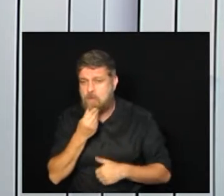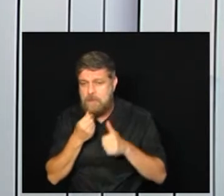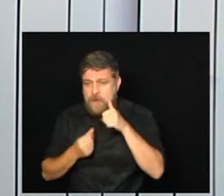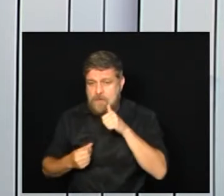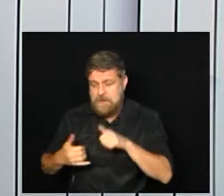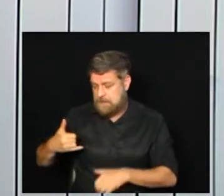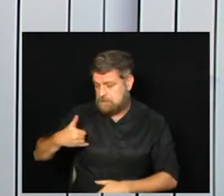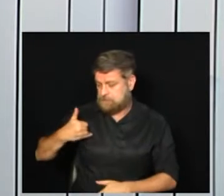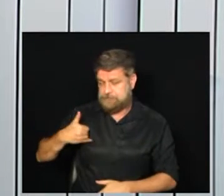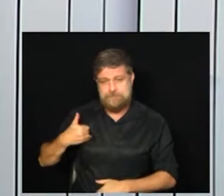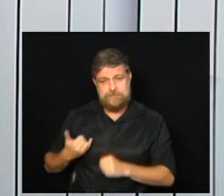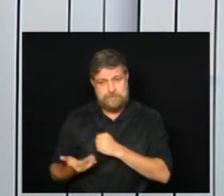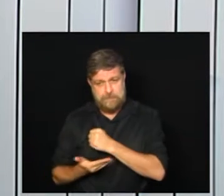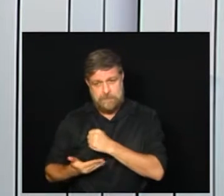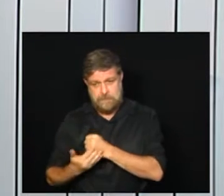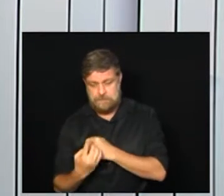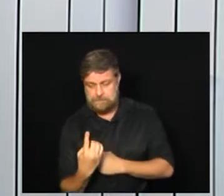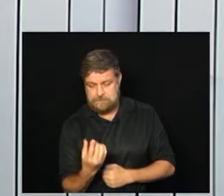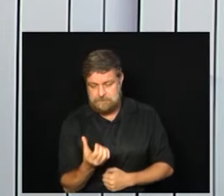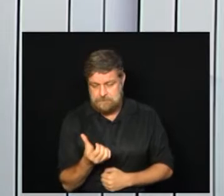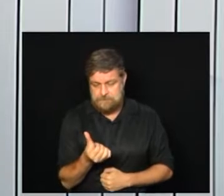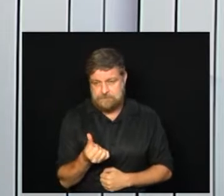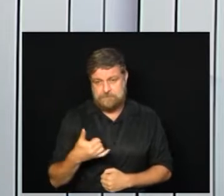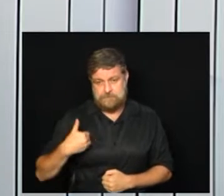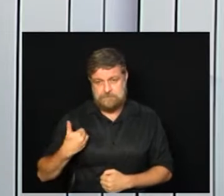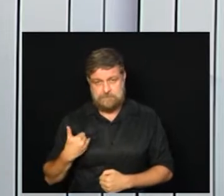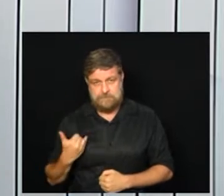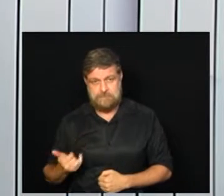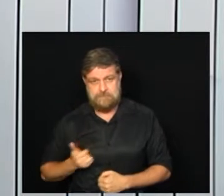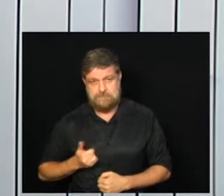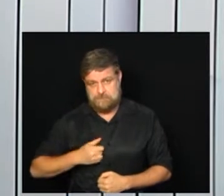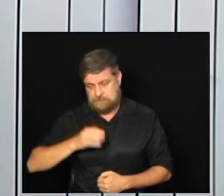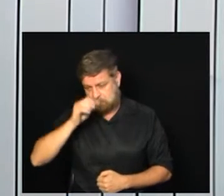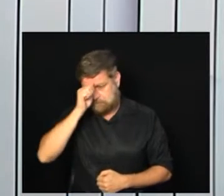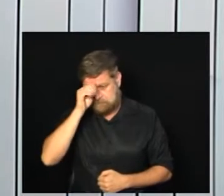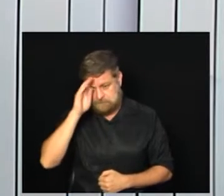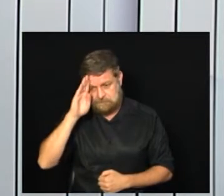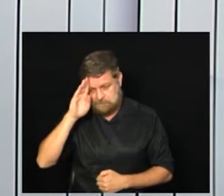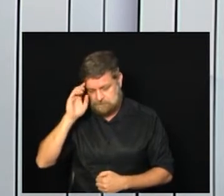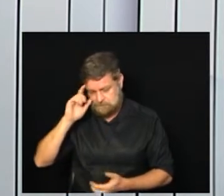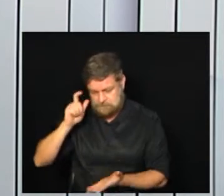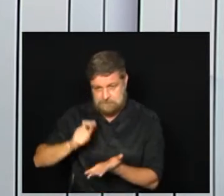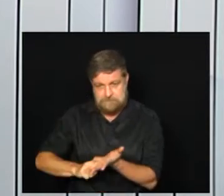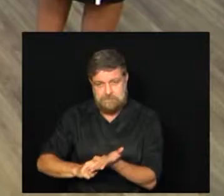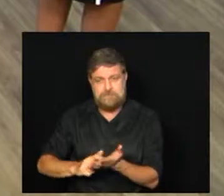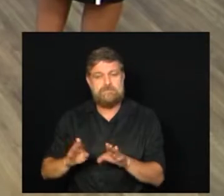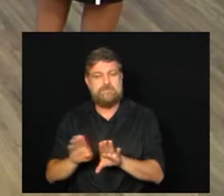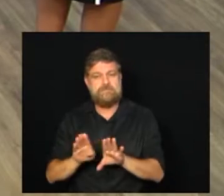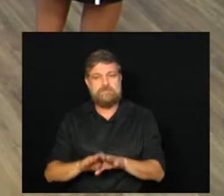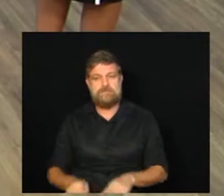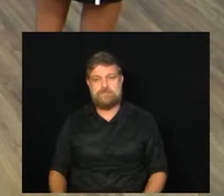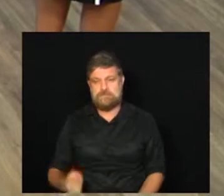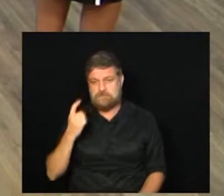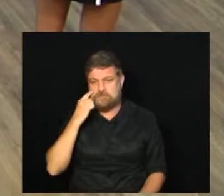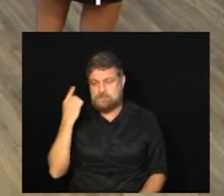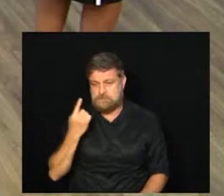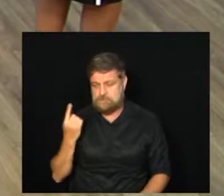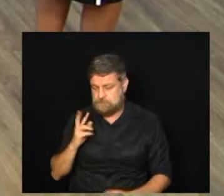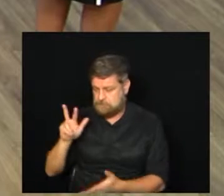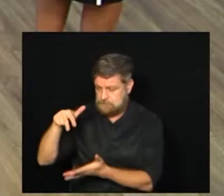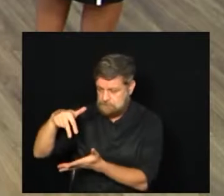tenham idade mínima de 16 anos e alfabetizados. 12:34 agora, a Mirna Abreu já está aqui